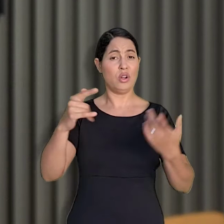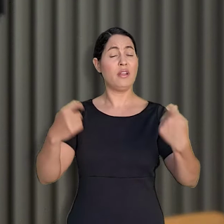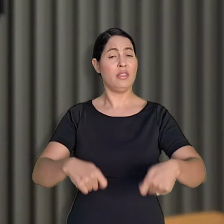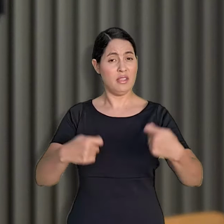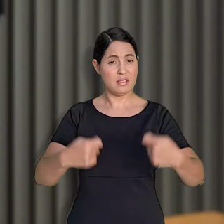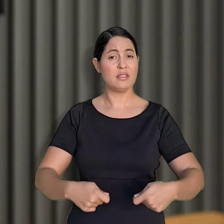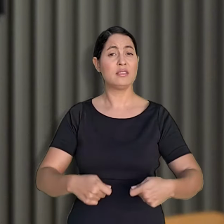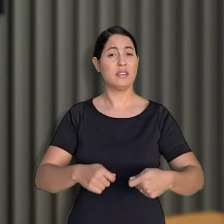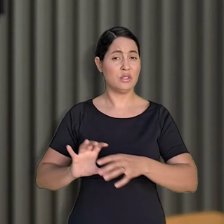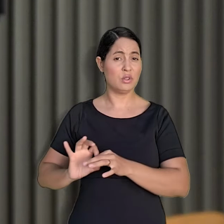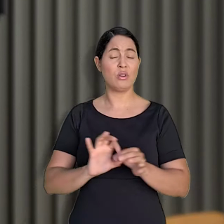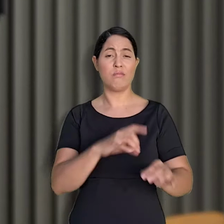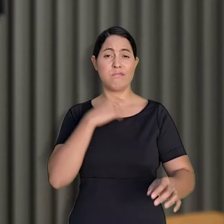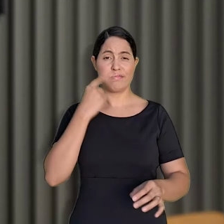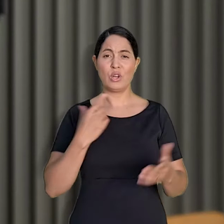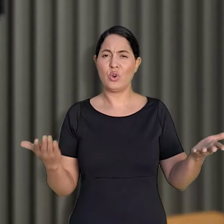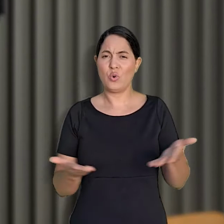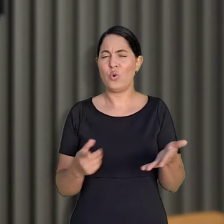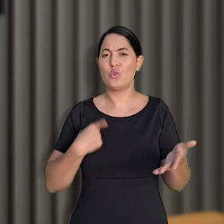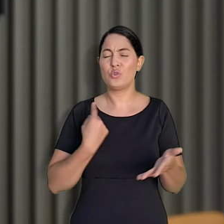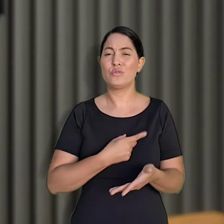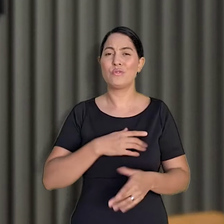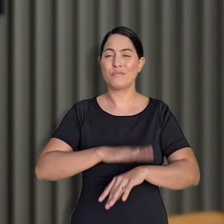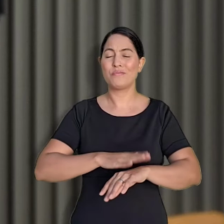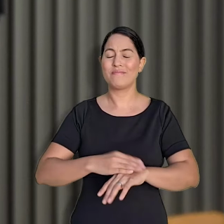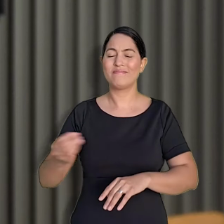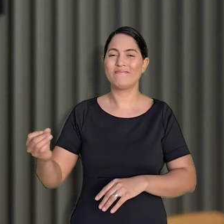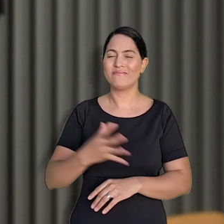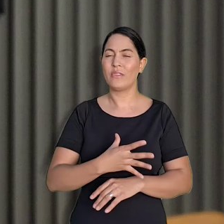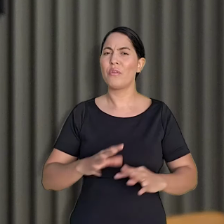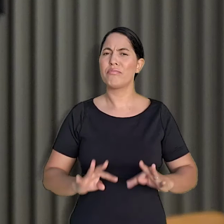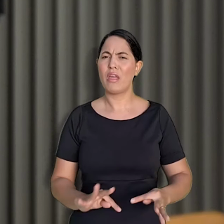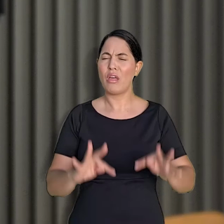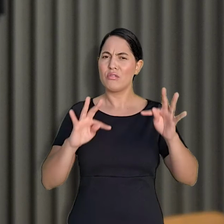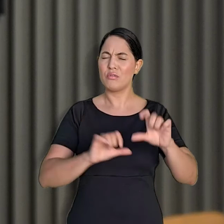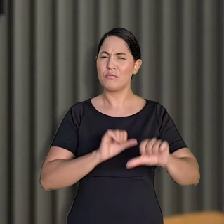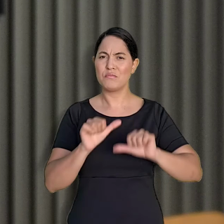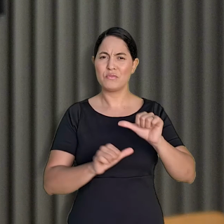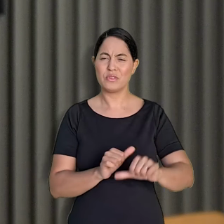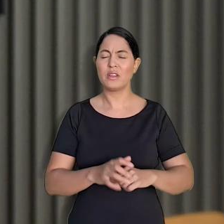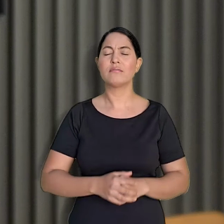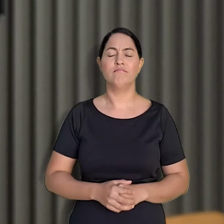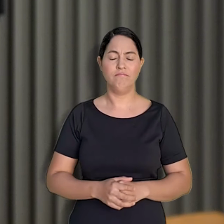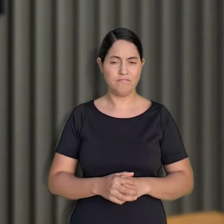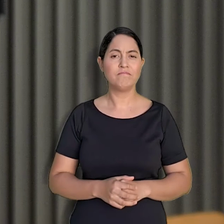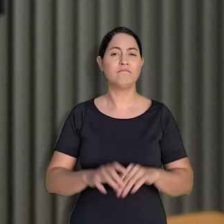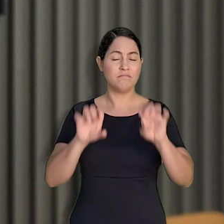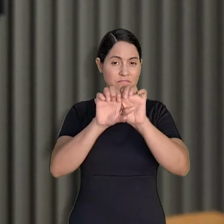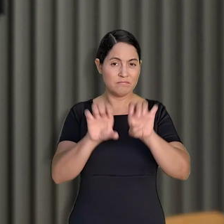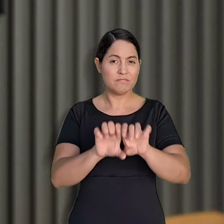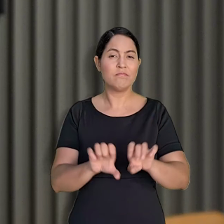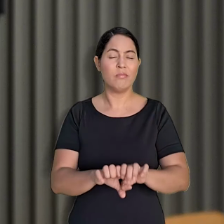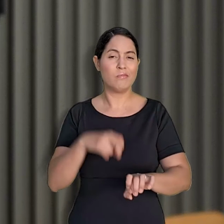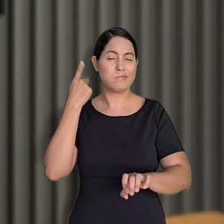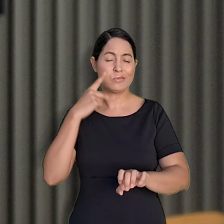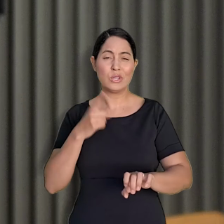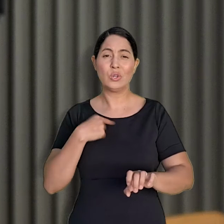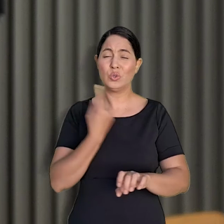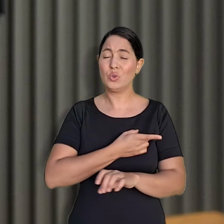exigem. Estamos vivendo uma nova era. Mudanças tecnológicas, institucionais, políticas e estruturais